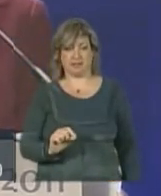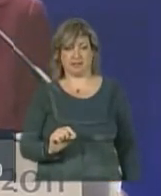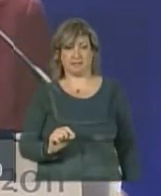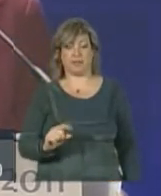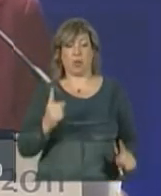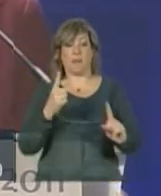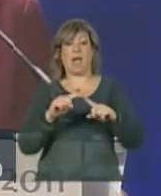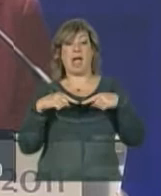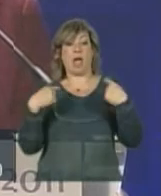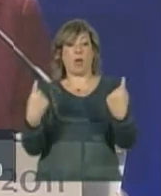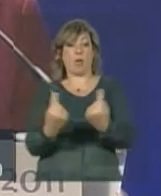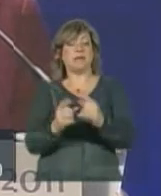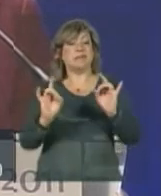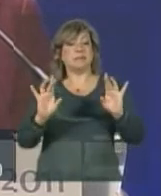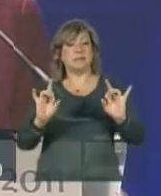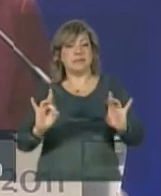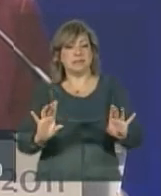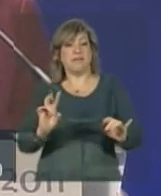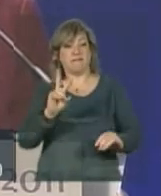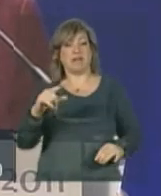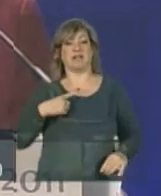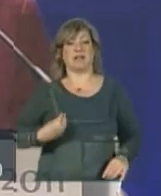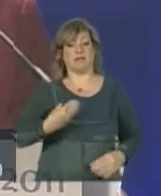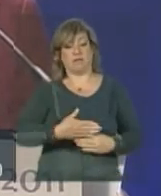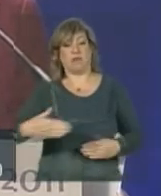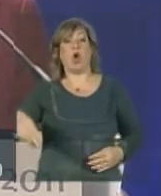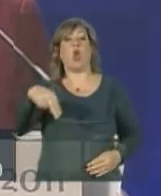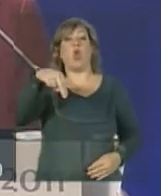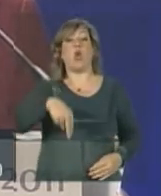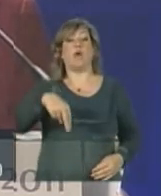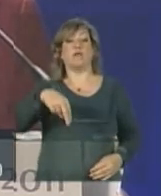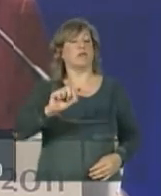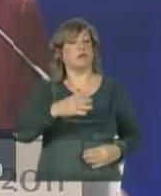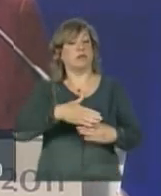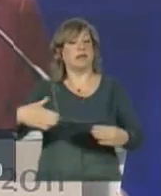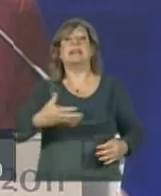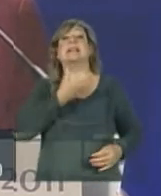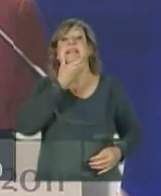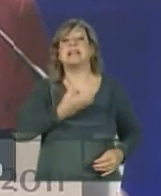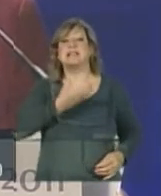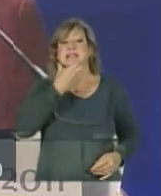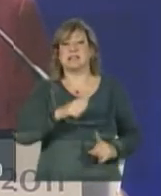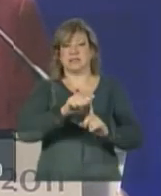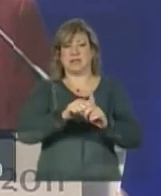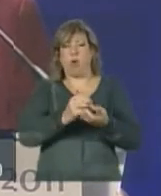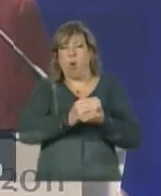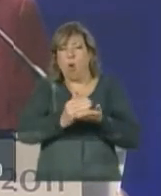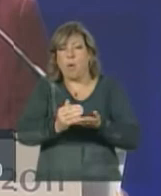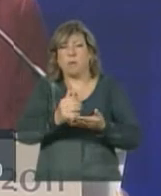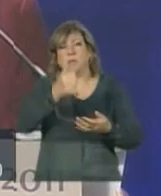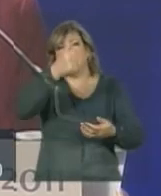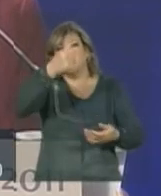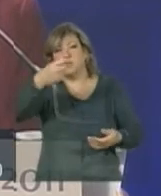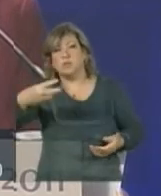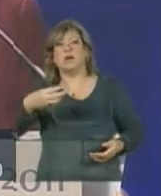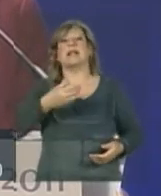numa reunião que vai ocorrer em novembro. É dezembro? Início de dezembro.